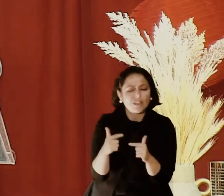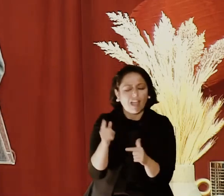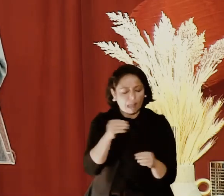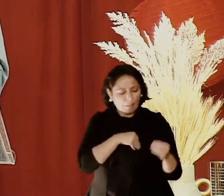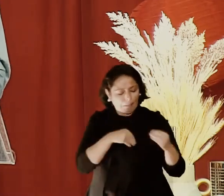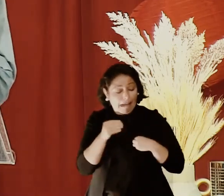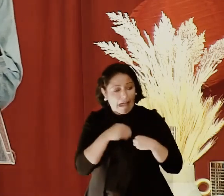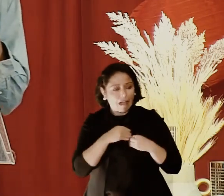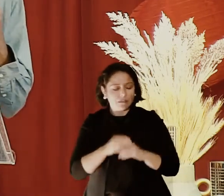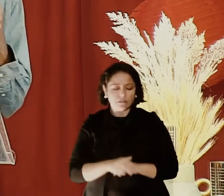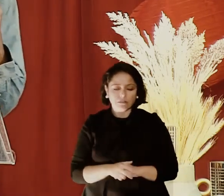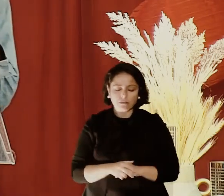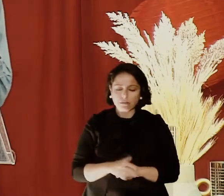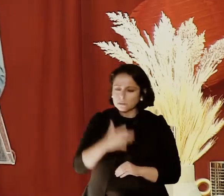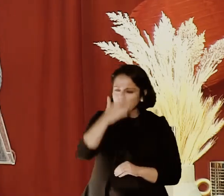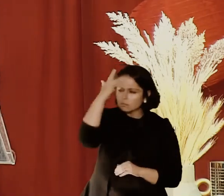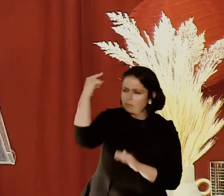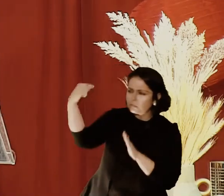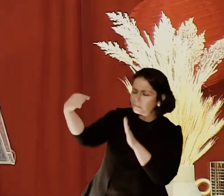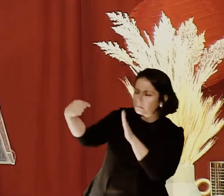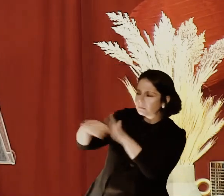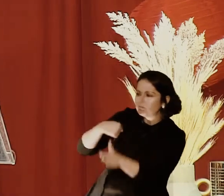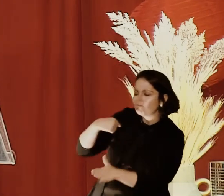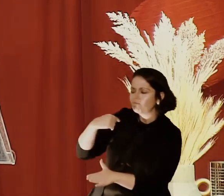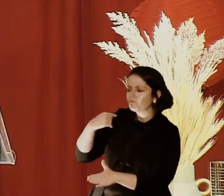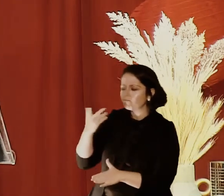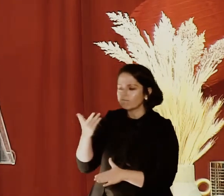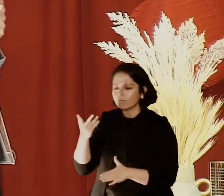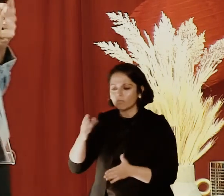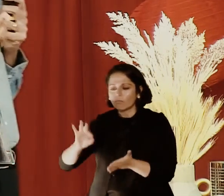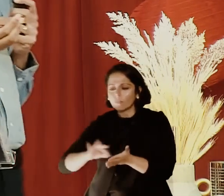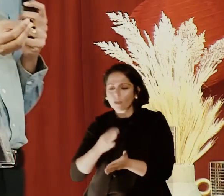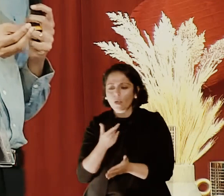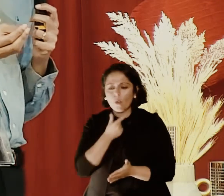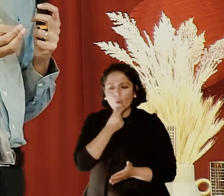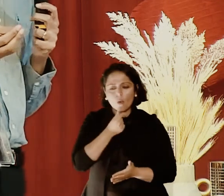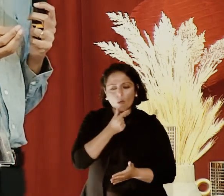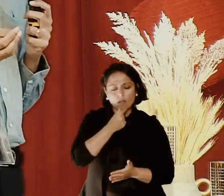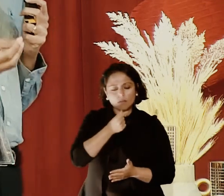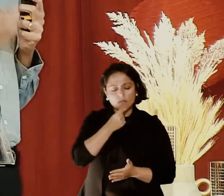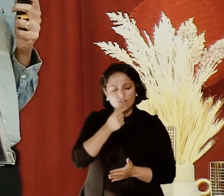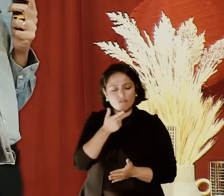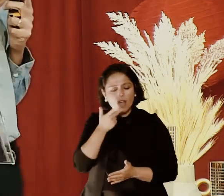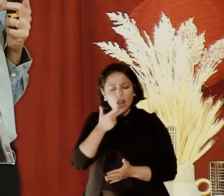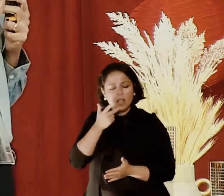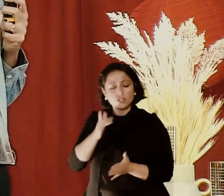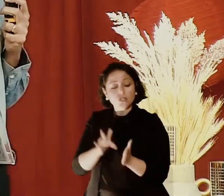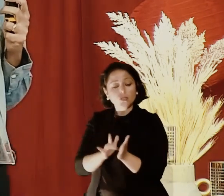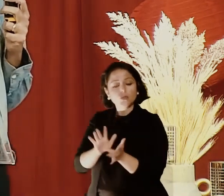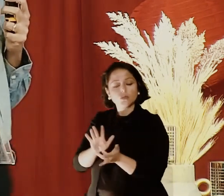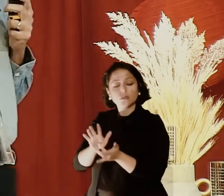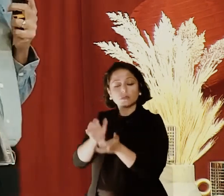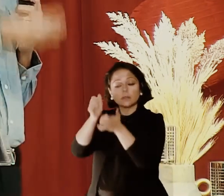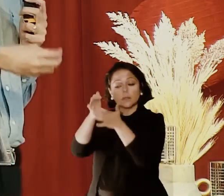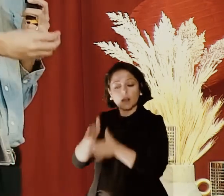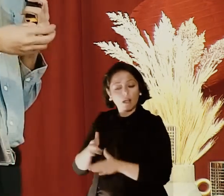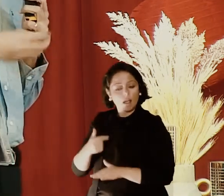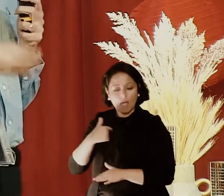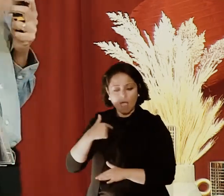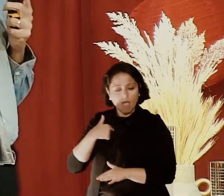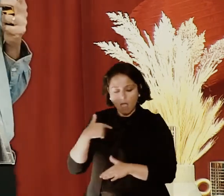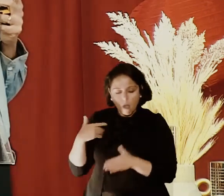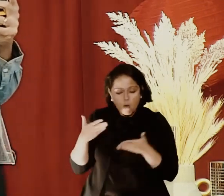E ao ser interpelado então pelos escribas e os fariseus, Jesus ele diz: eu não